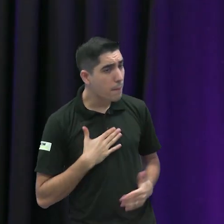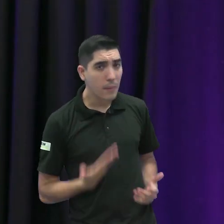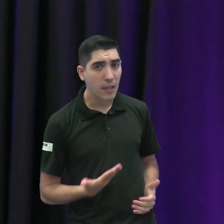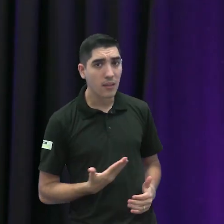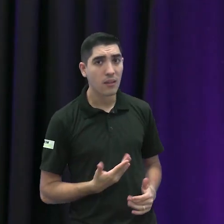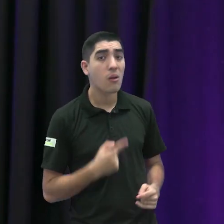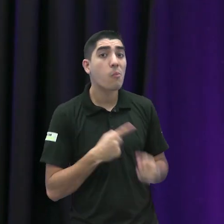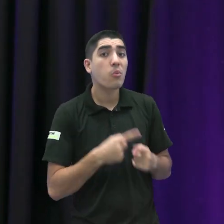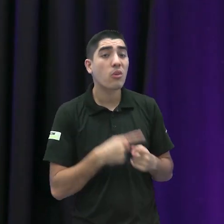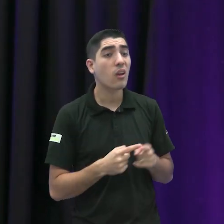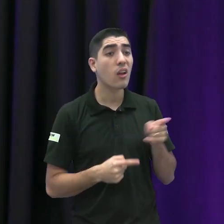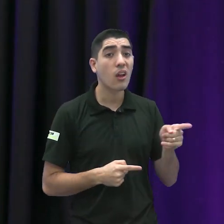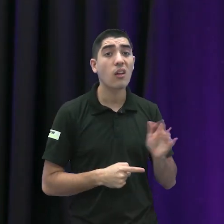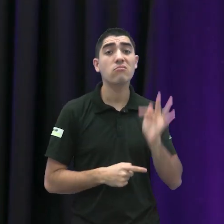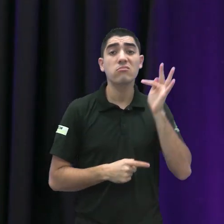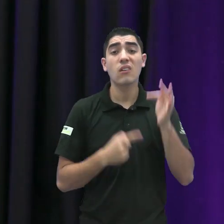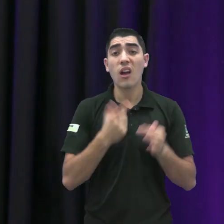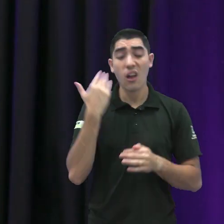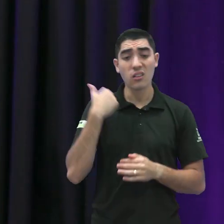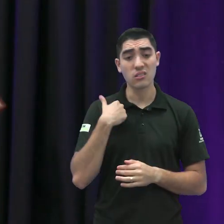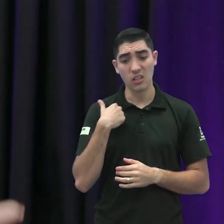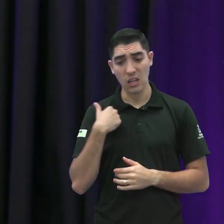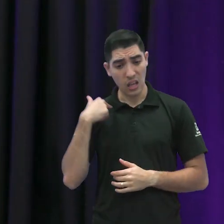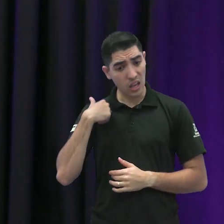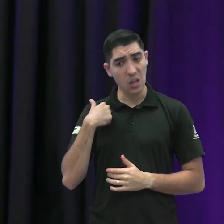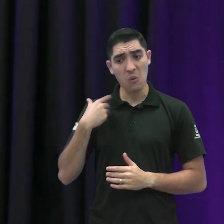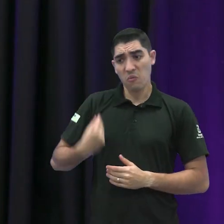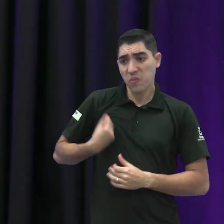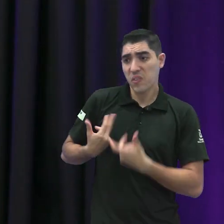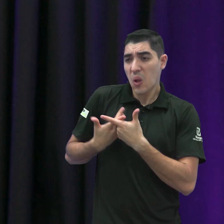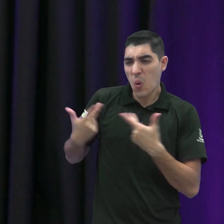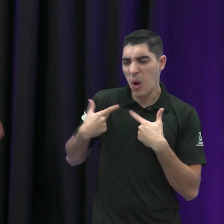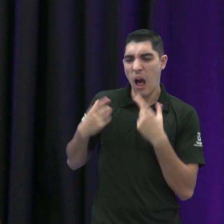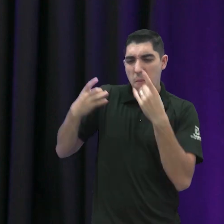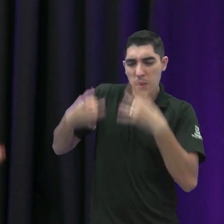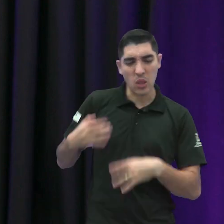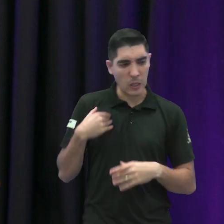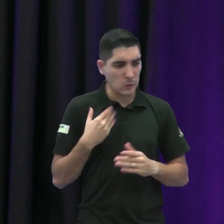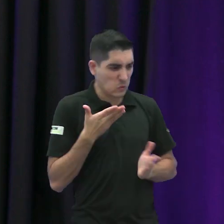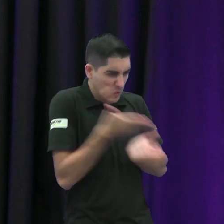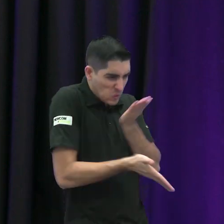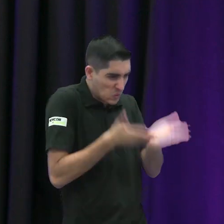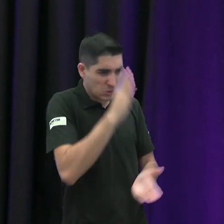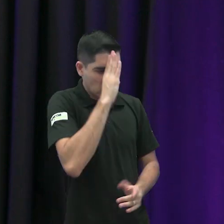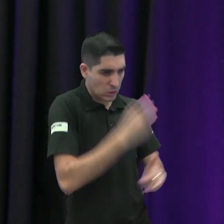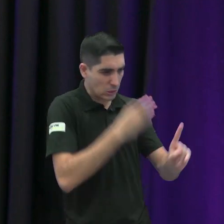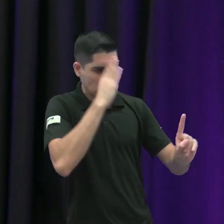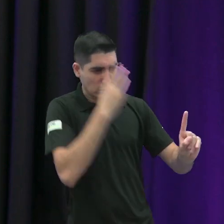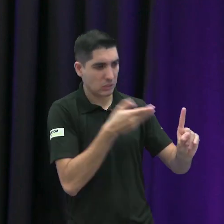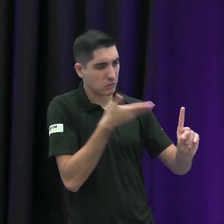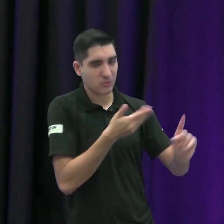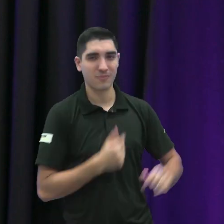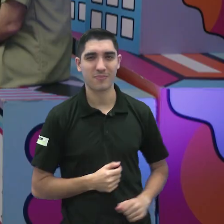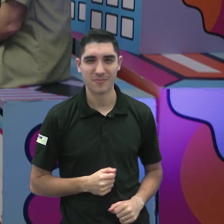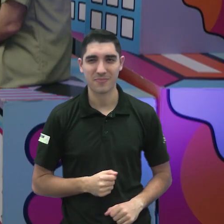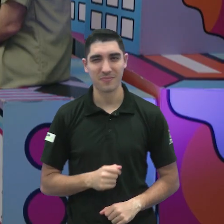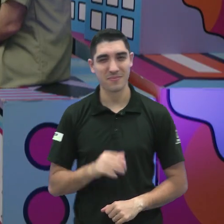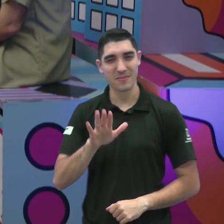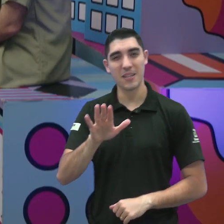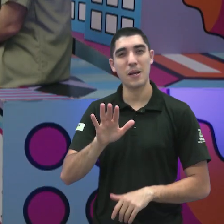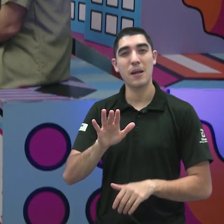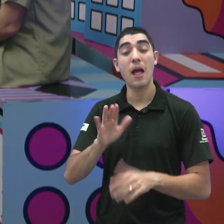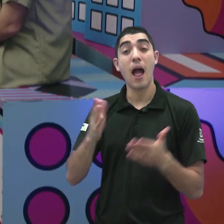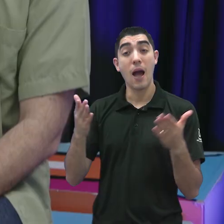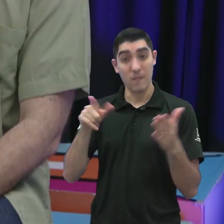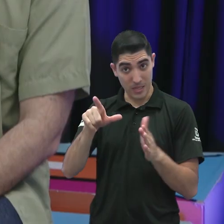atenção. Por quê? Porque eu deixei de viver, deixei de fazer as coisas para mim, para viver em função dessa criança. Flávia, no meu caso, você já fala